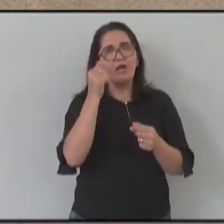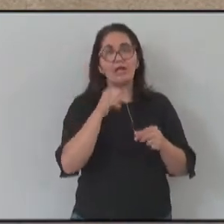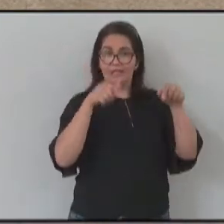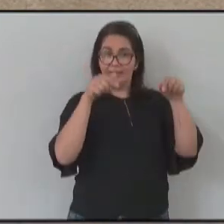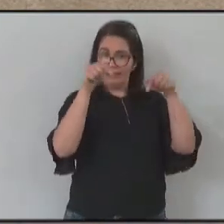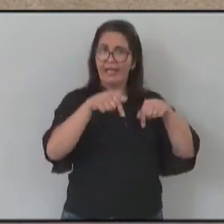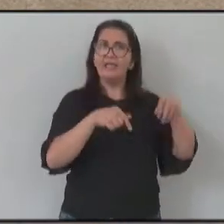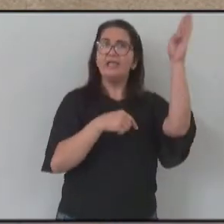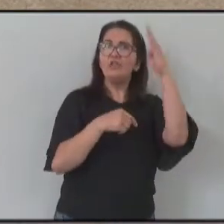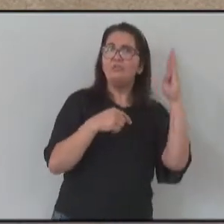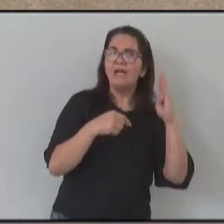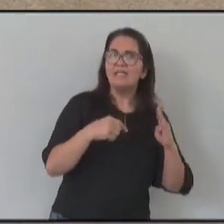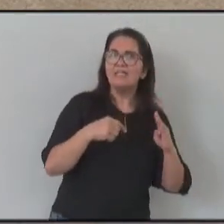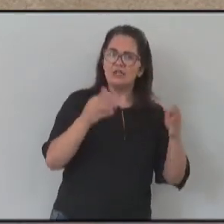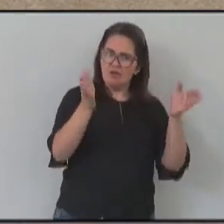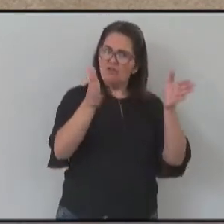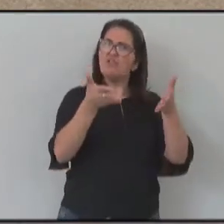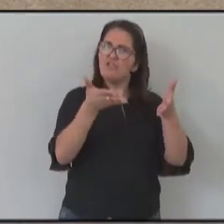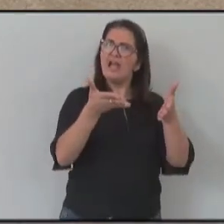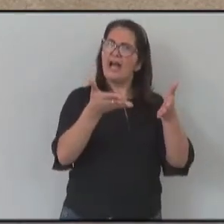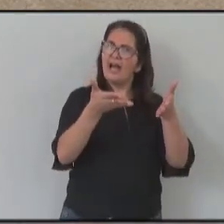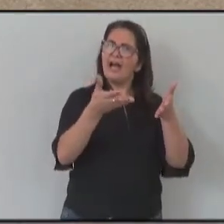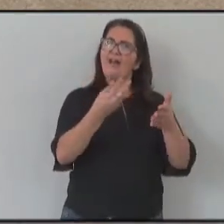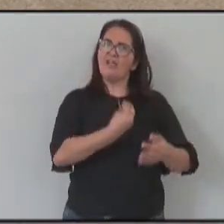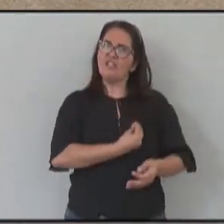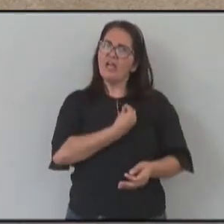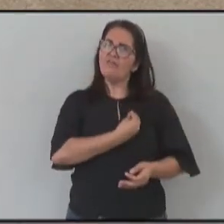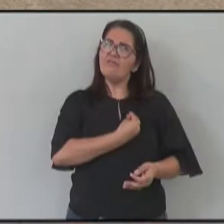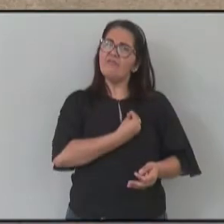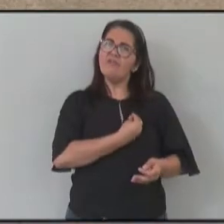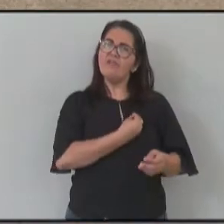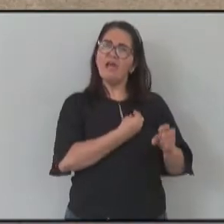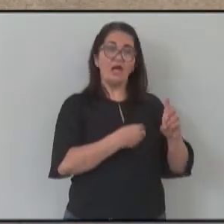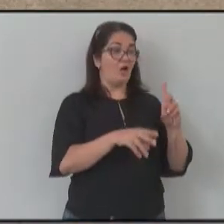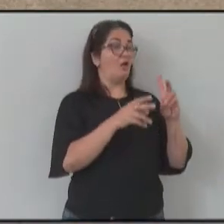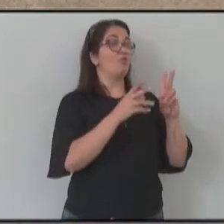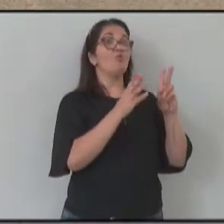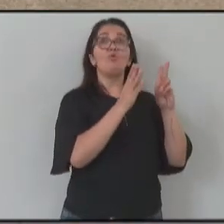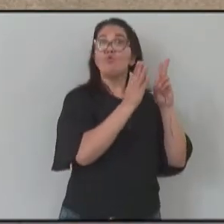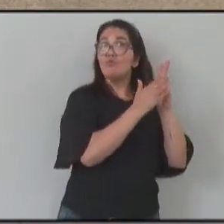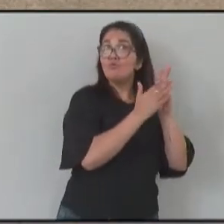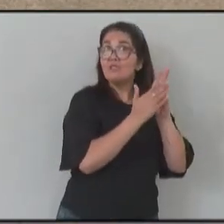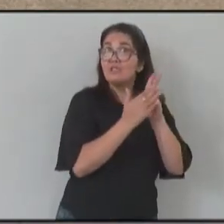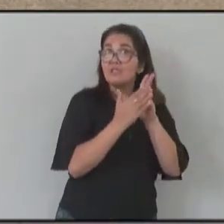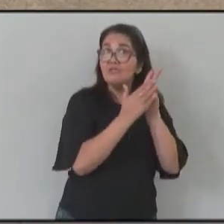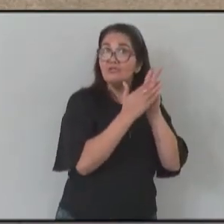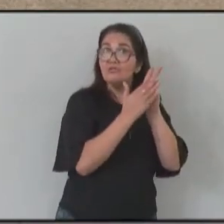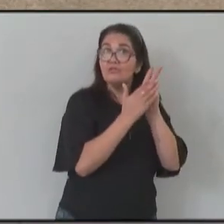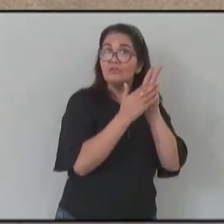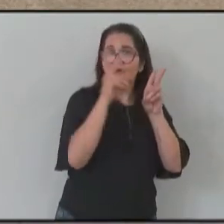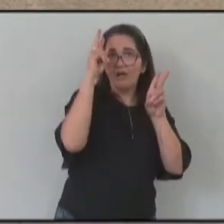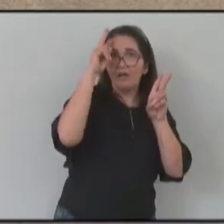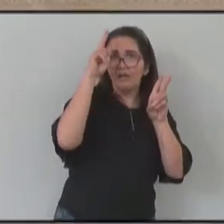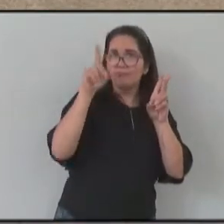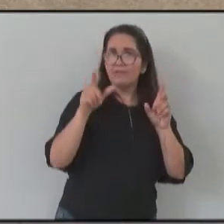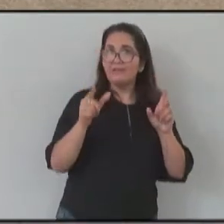os índios, os nativos do nosso país naquela época. Quando